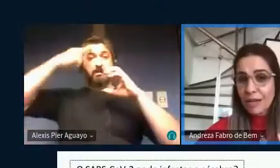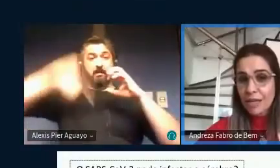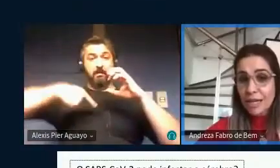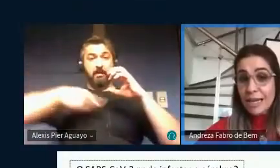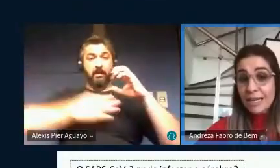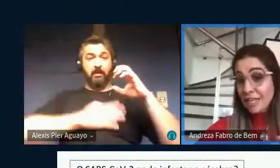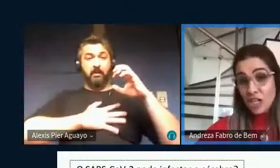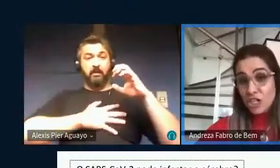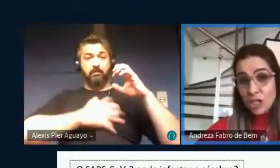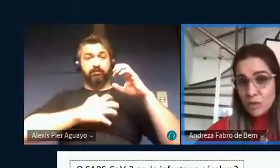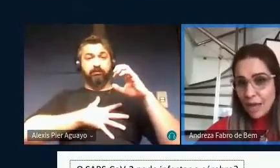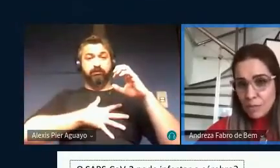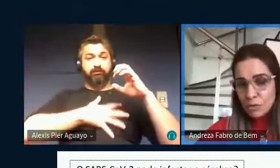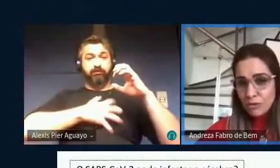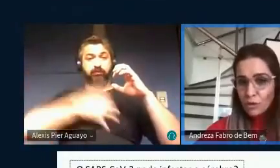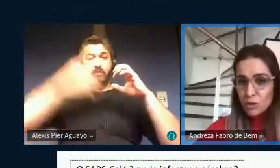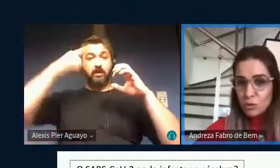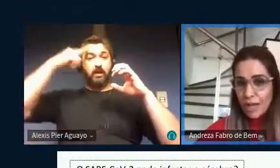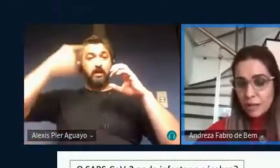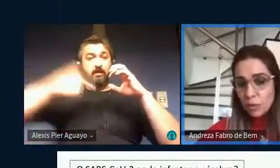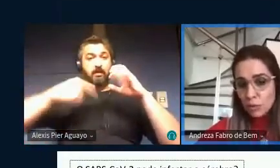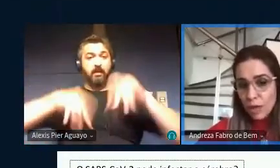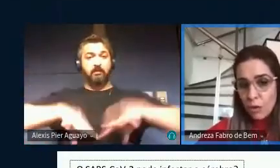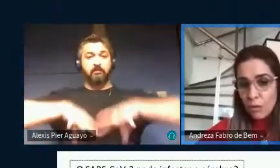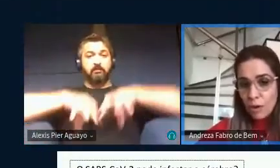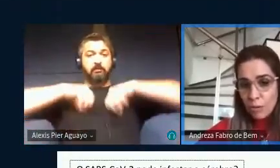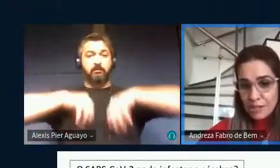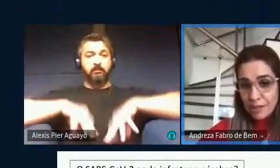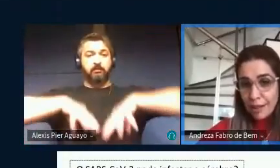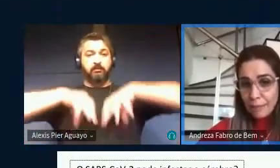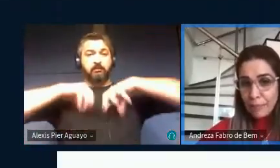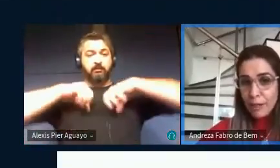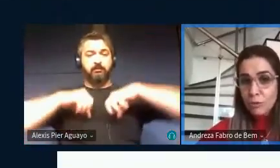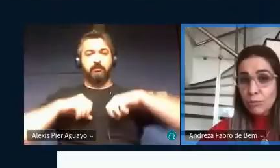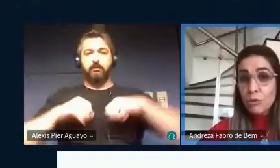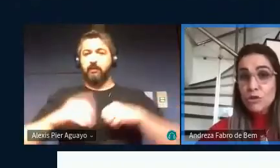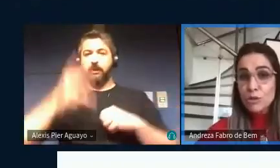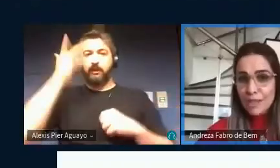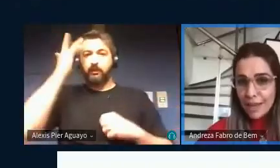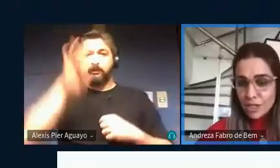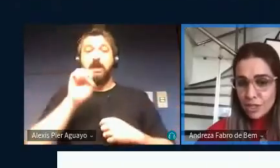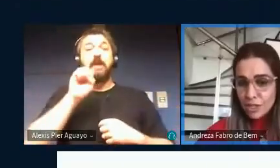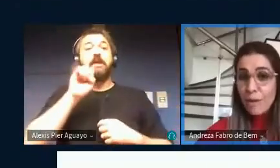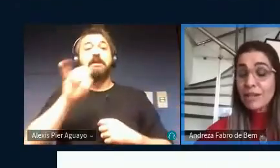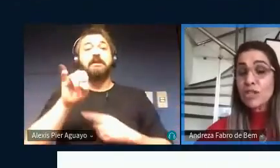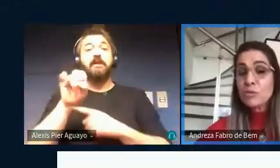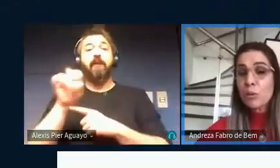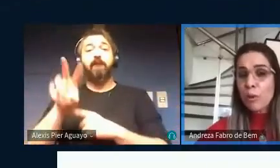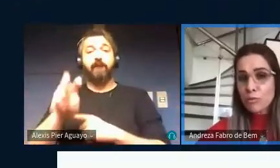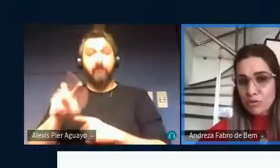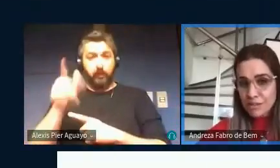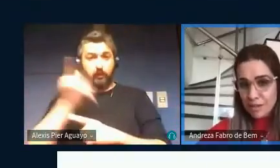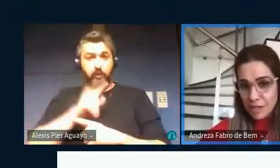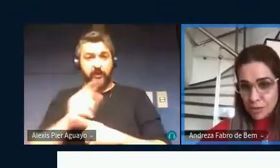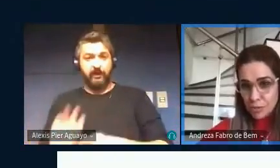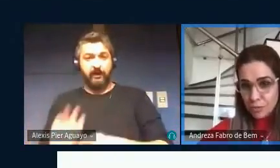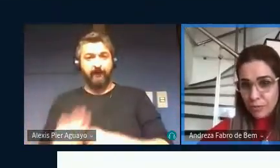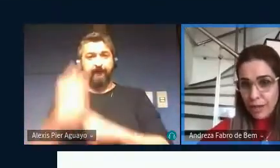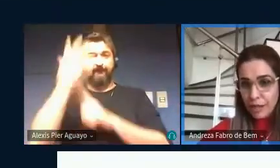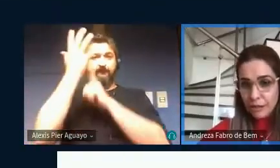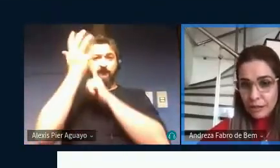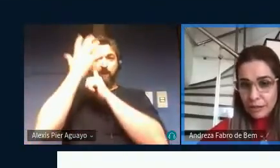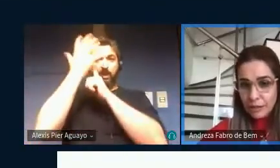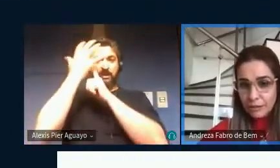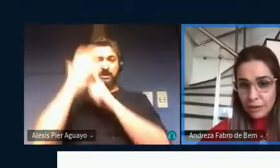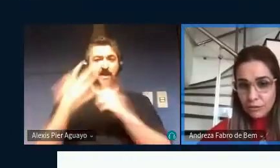também. E a gente não sabe se o vírus consegue modular alguma coisa lá. Meu último slide aqui, como é que nós propomos fazer isso,